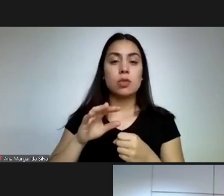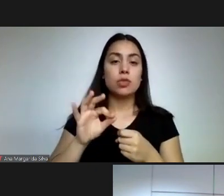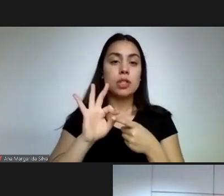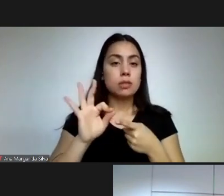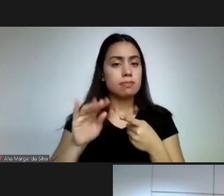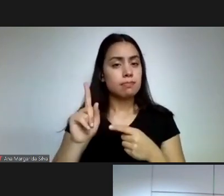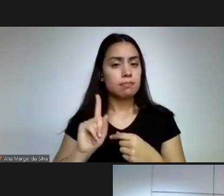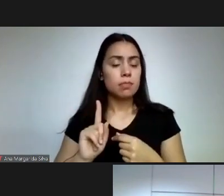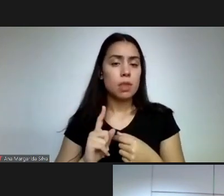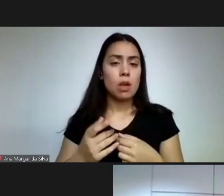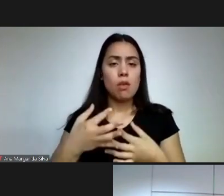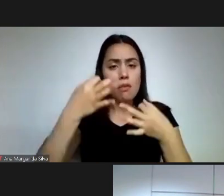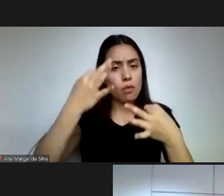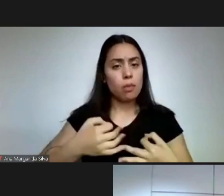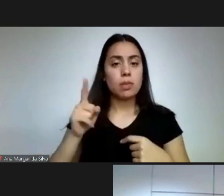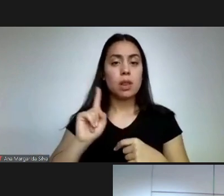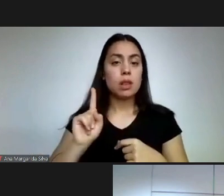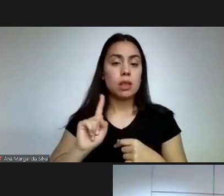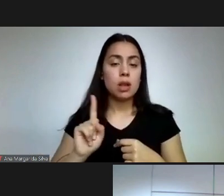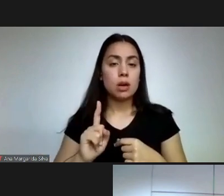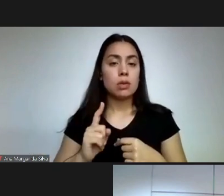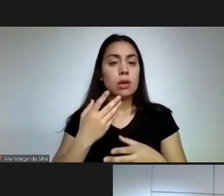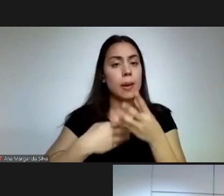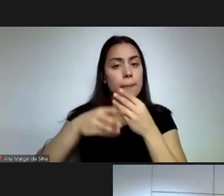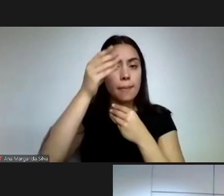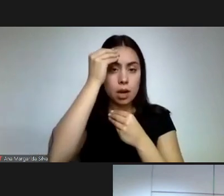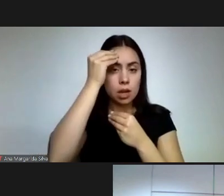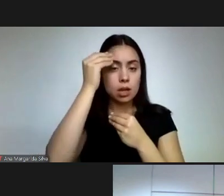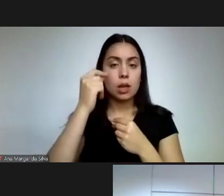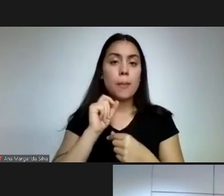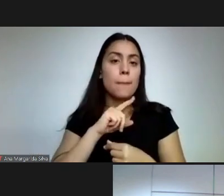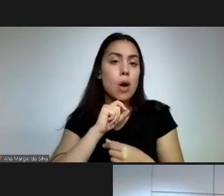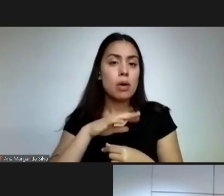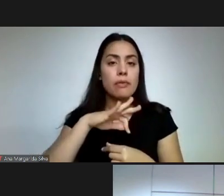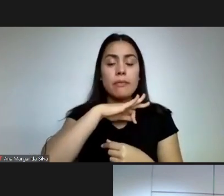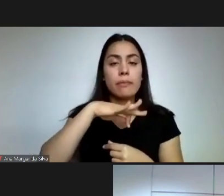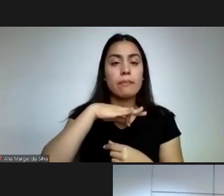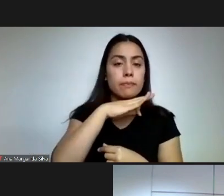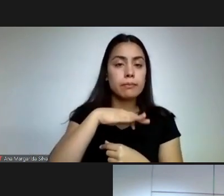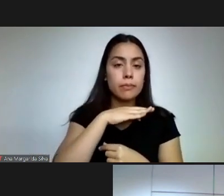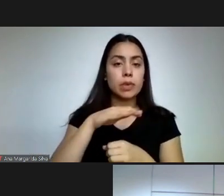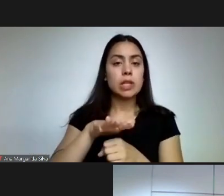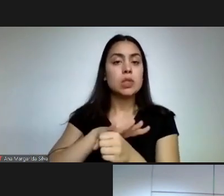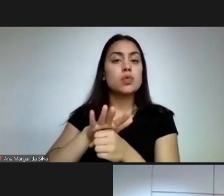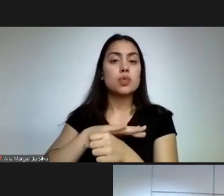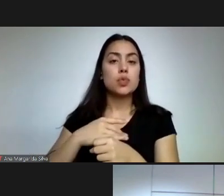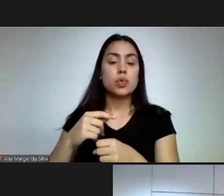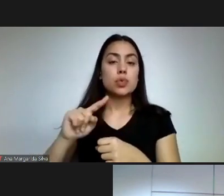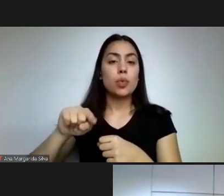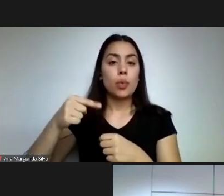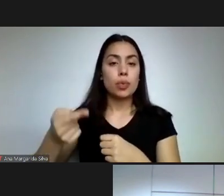contexto formal de aprendizagem, mas que podem acontecer de diferentes formas e com base em diferentes metodologias.